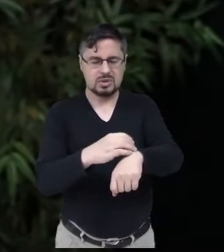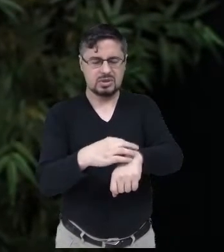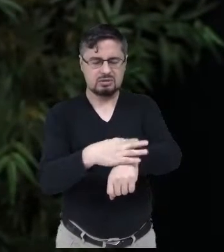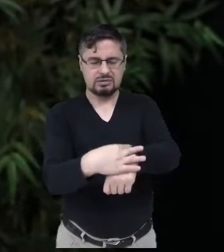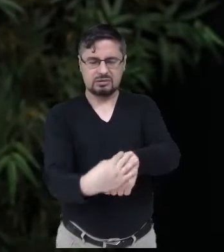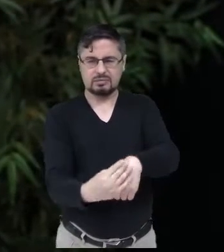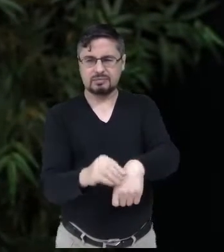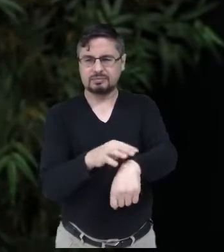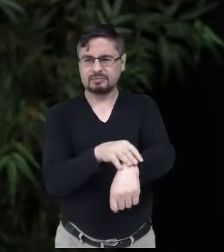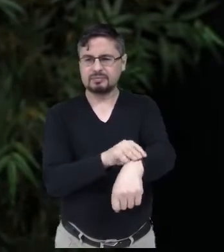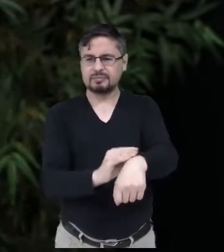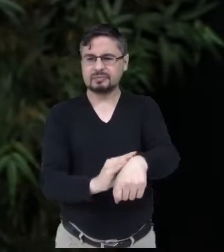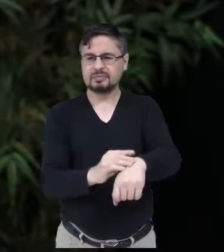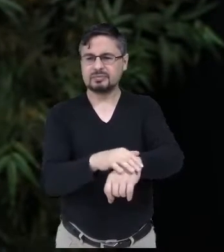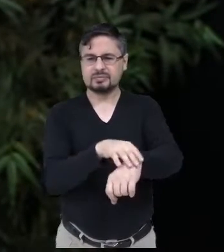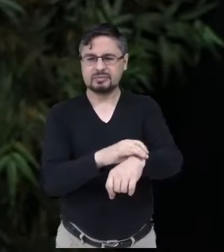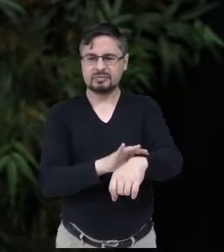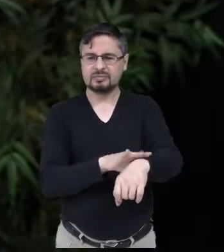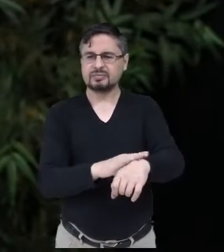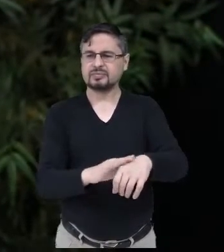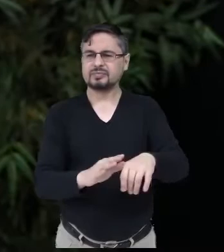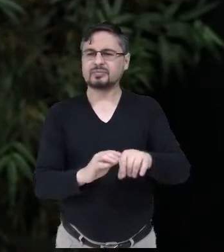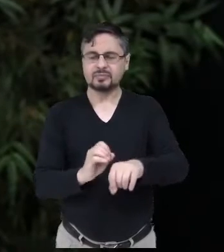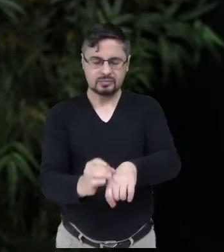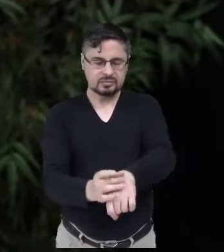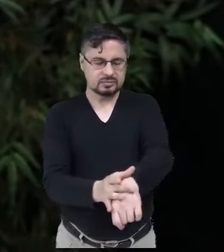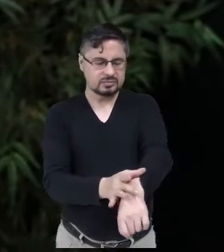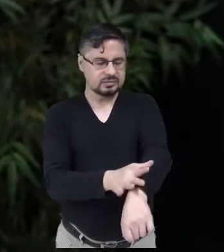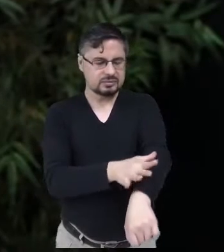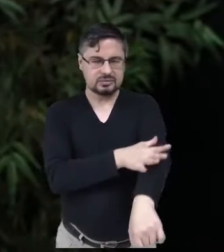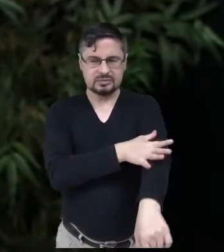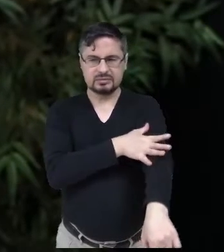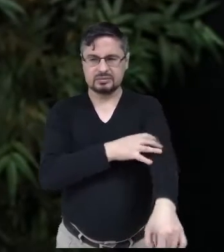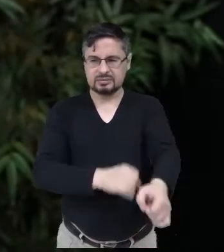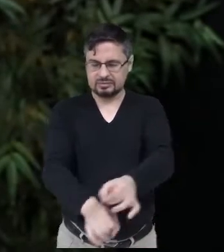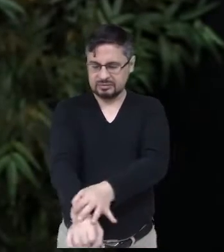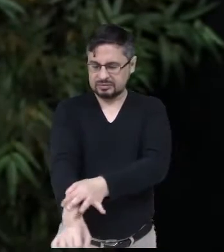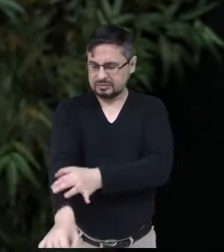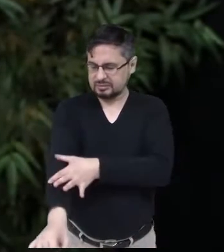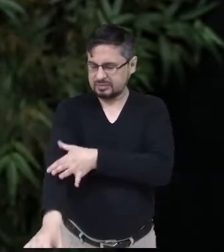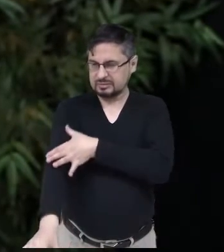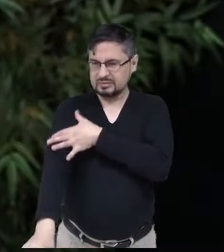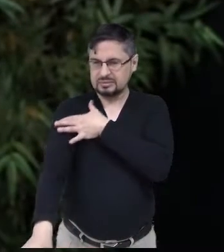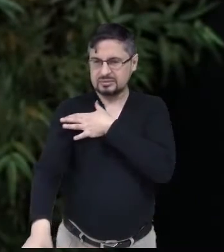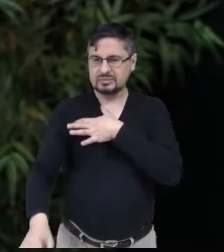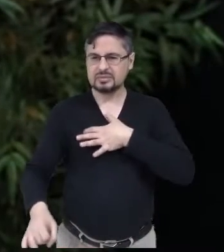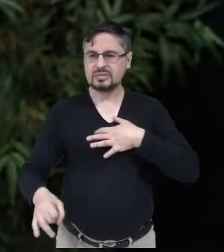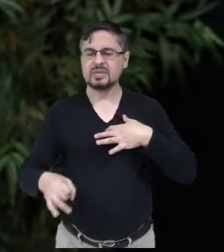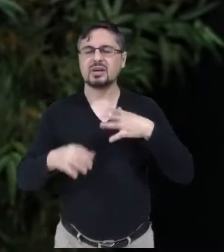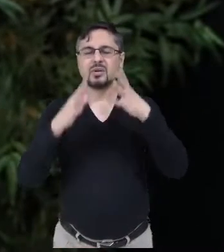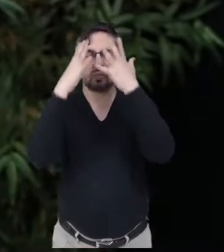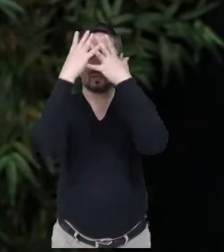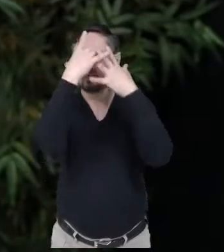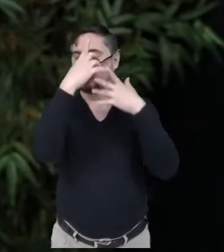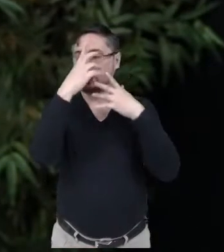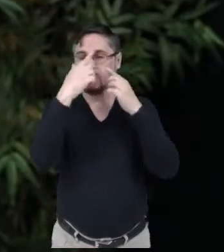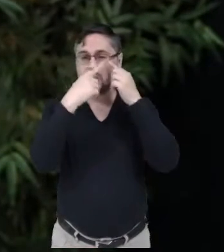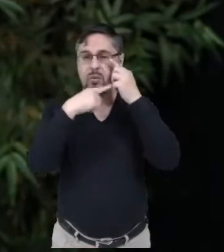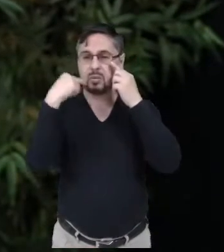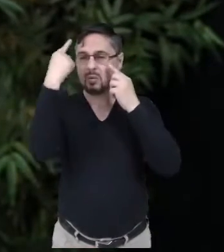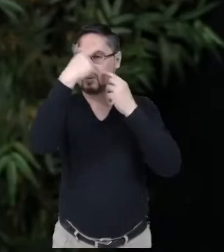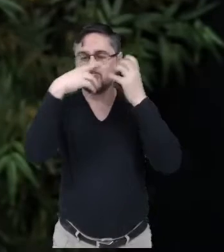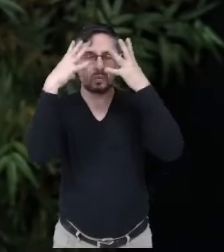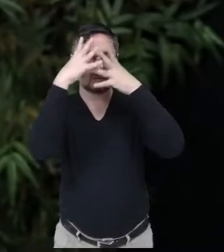a sua pele. Então esses nódulos começavam a se espalhar por todo o corpo. Eles danificavam a face, mudando a configuração